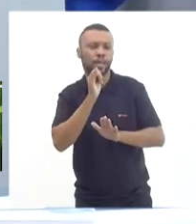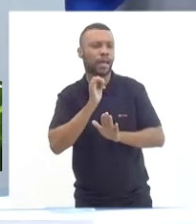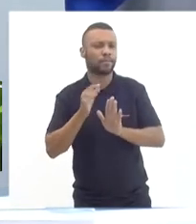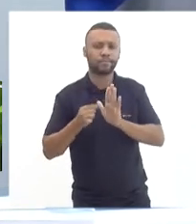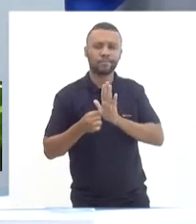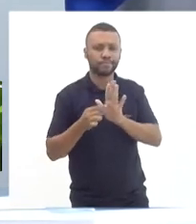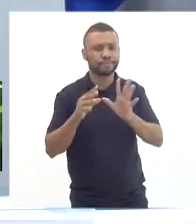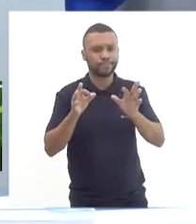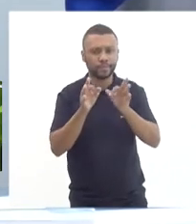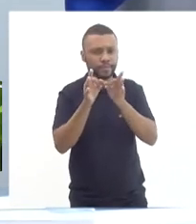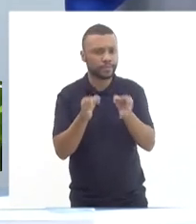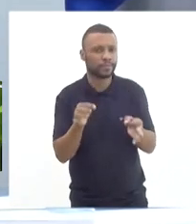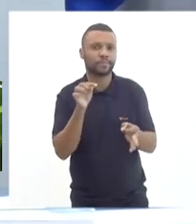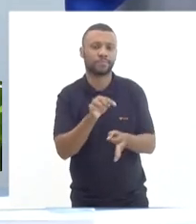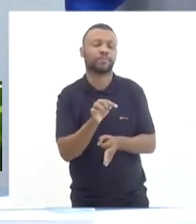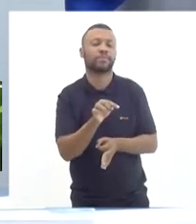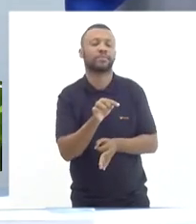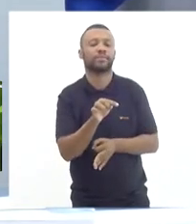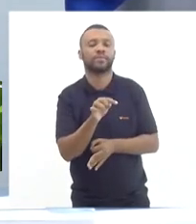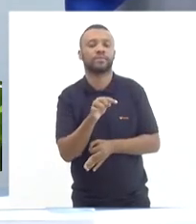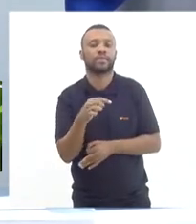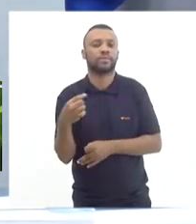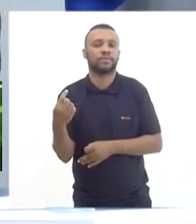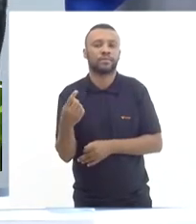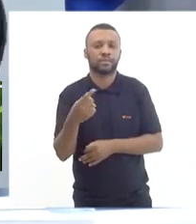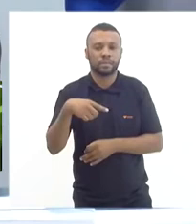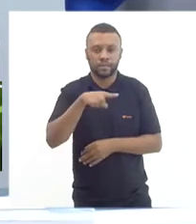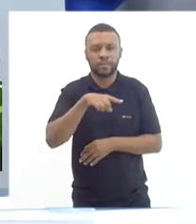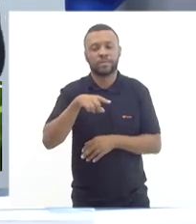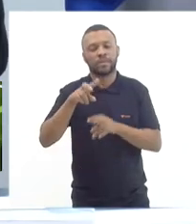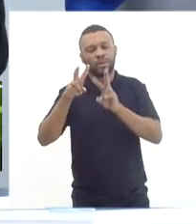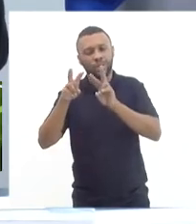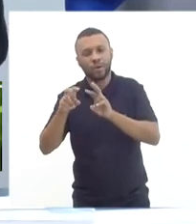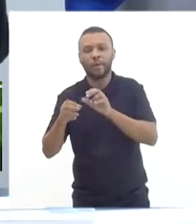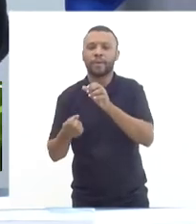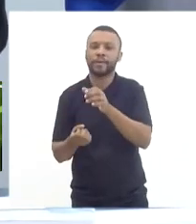exatamente, ele colocou a questão da instauração do PAP,